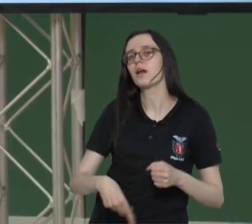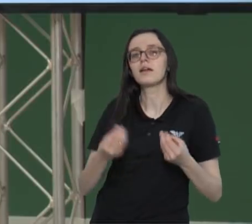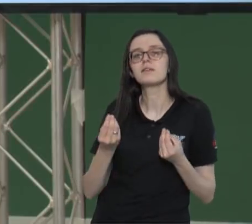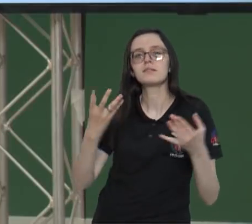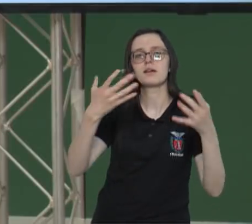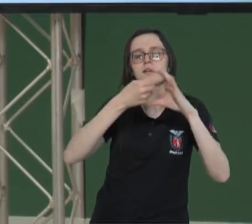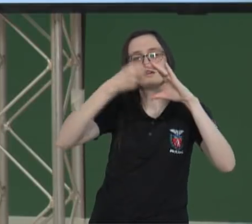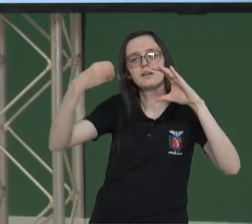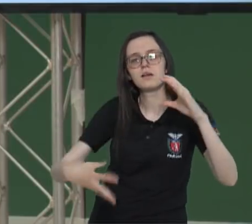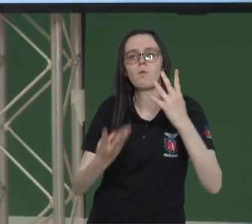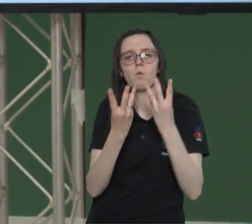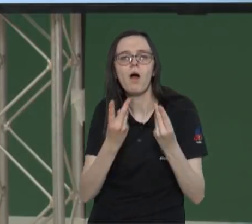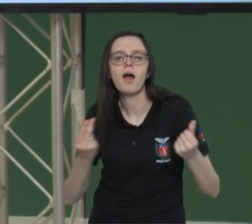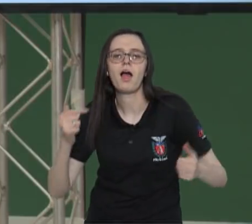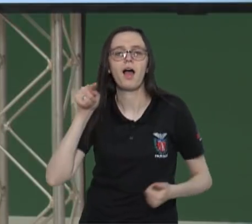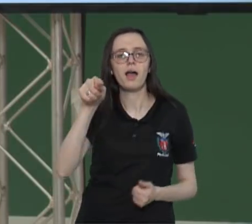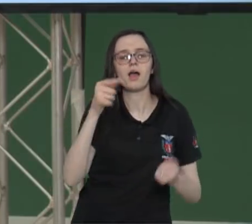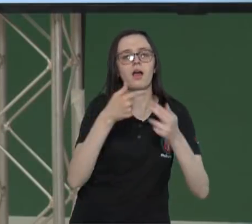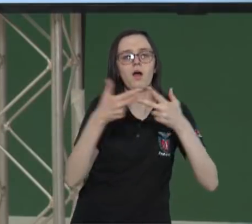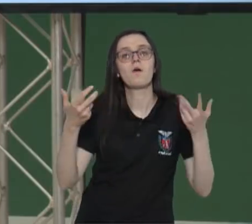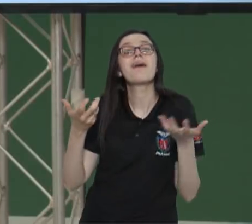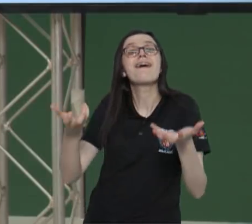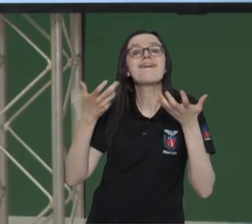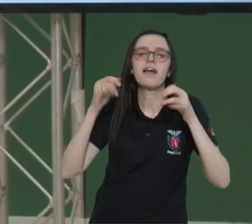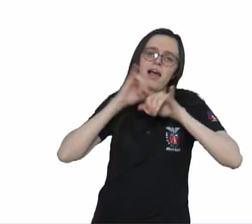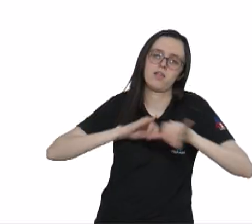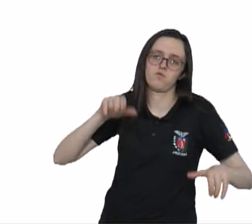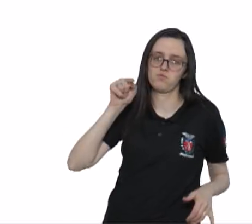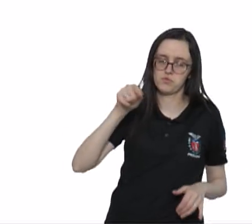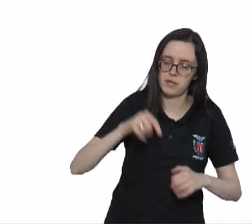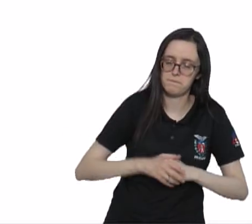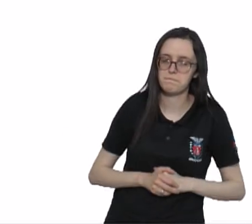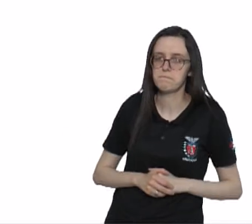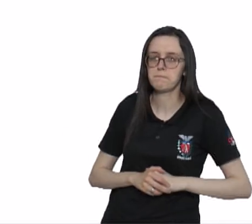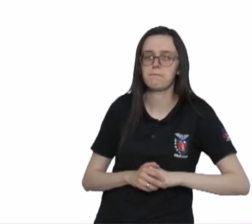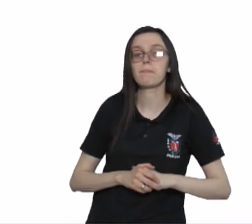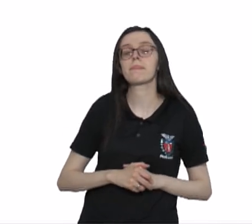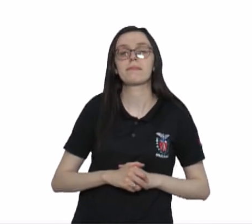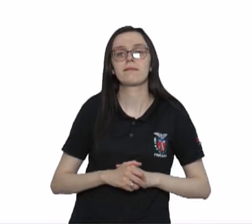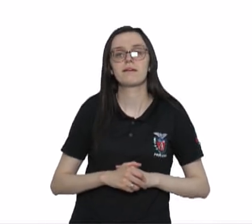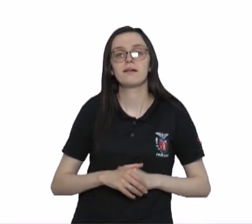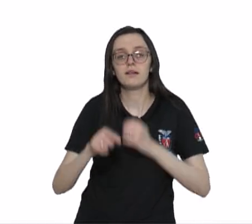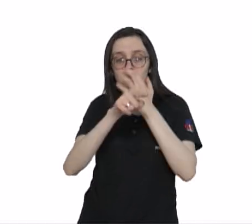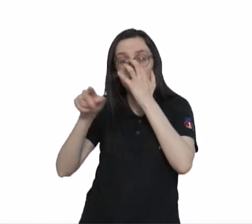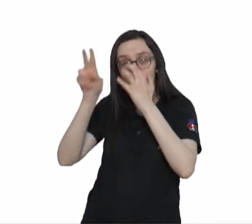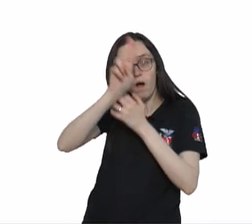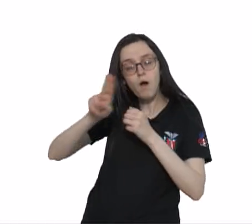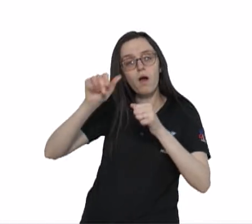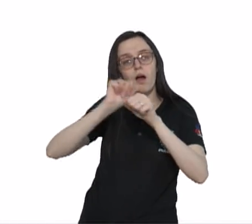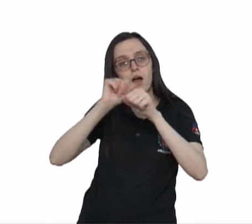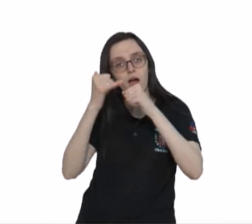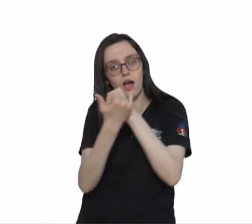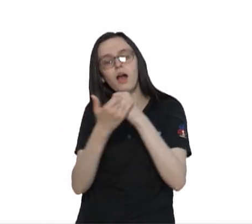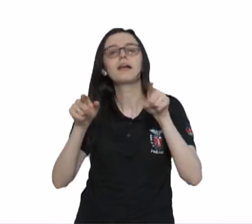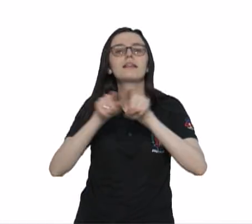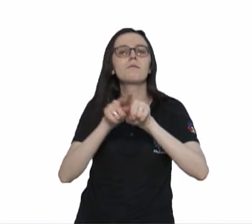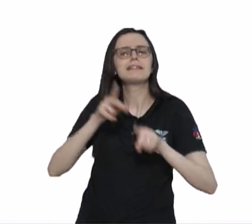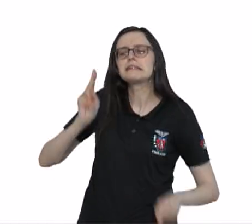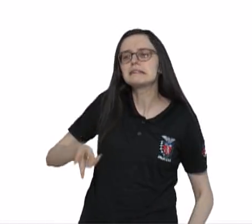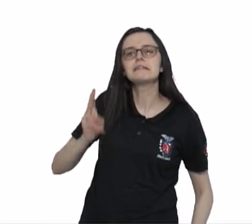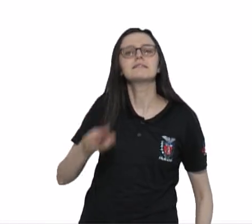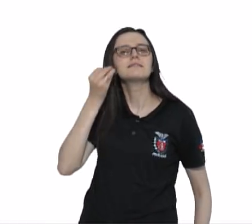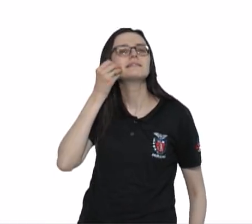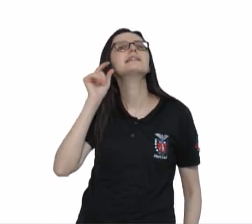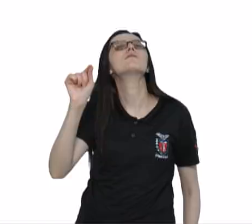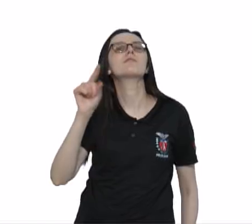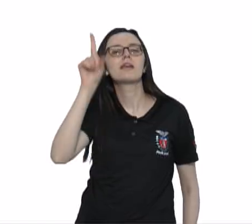características, as qualidades daquilo que você quer anunciar, né? Ou seja, você usa os adjetivos e sempre tenta o